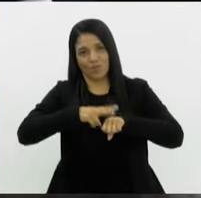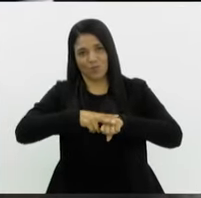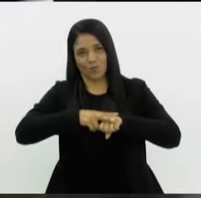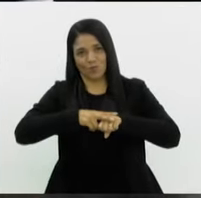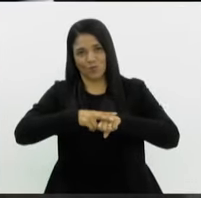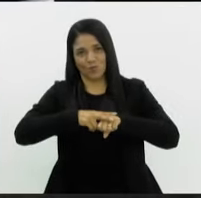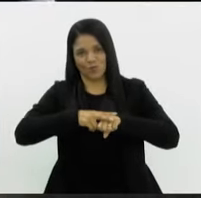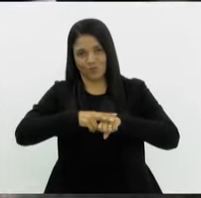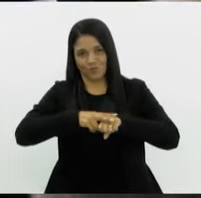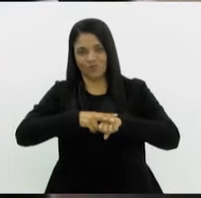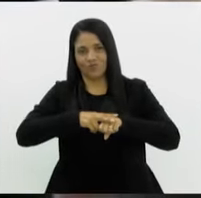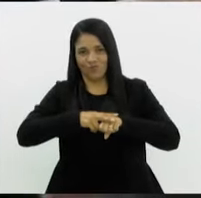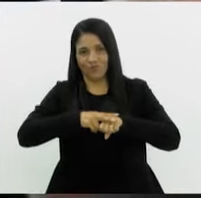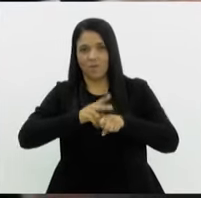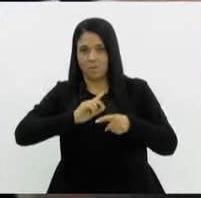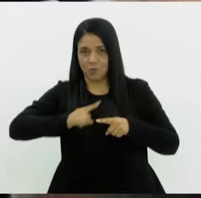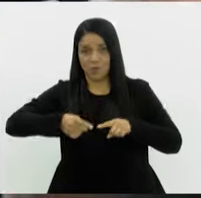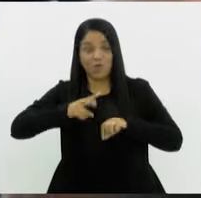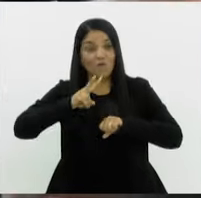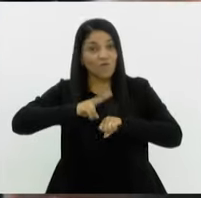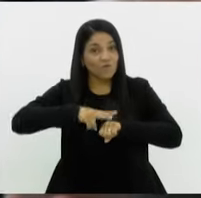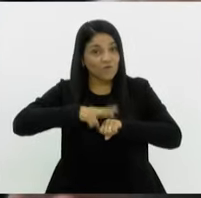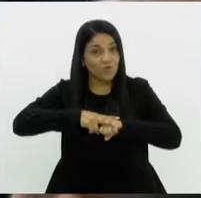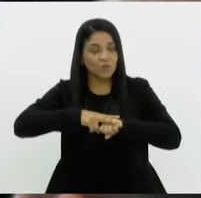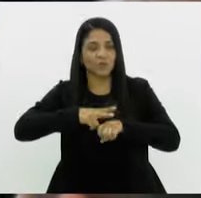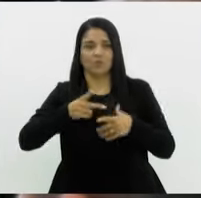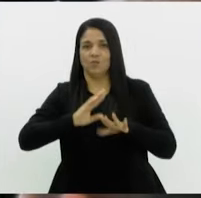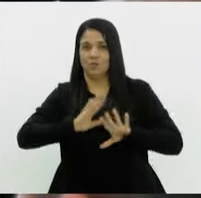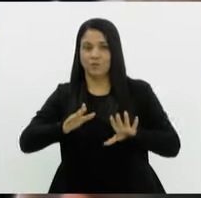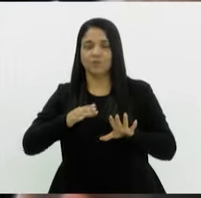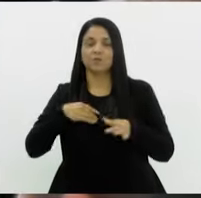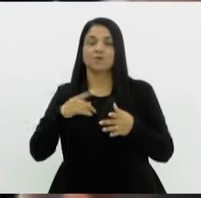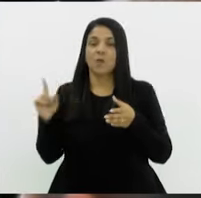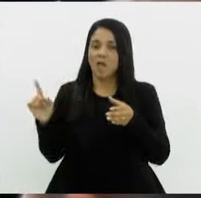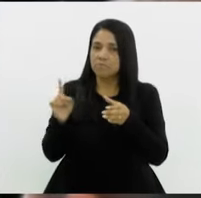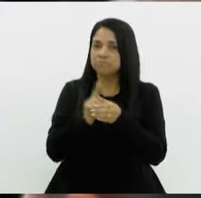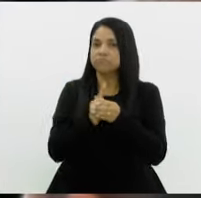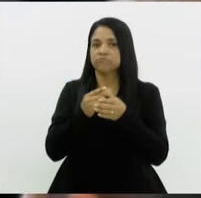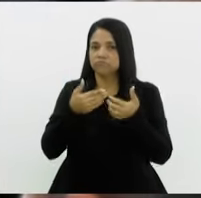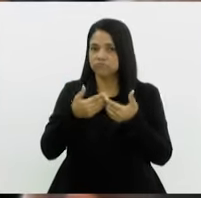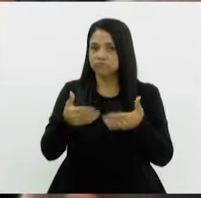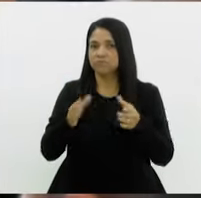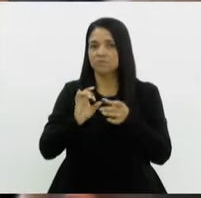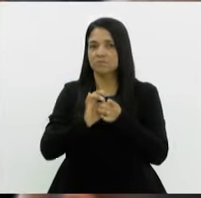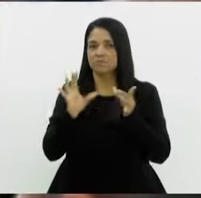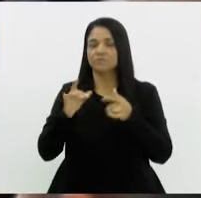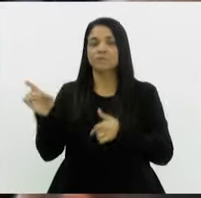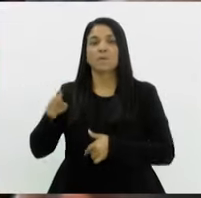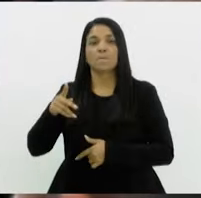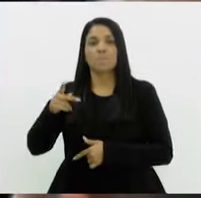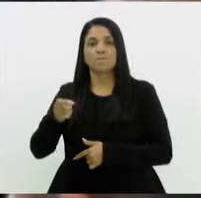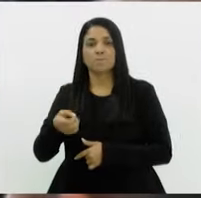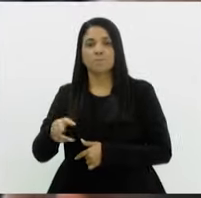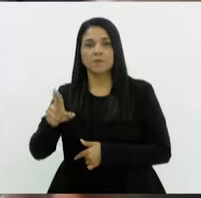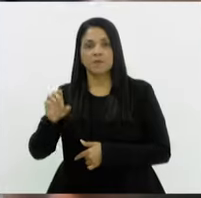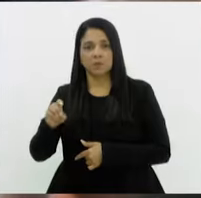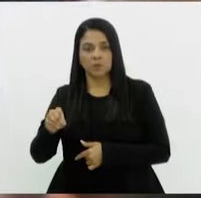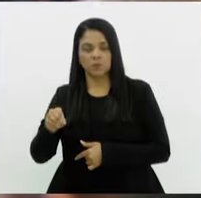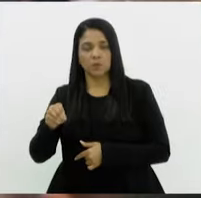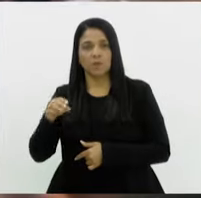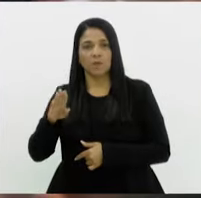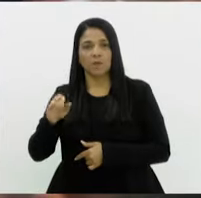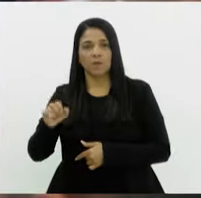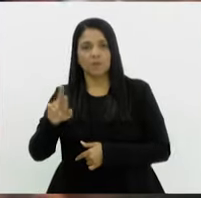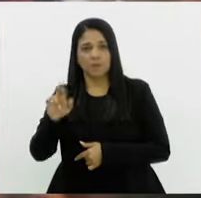do torcedor. Então, agradecer o senhor e abrir também a coautoria aí para o deputado Pedro Brazão, que não se encontra, mas me ligou pedindo coautoria